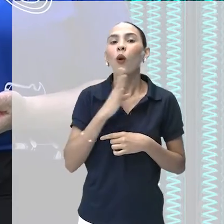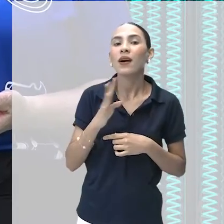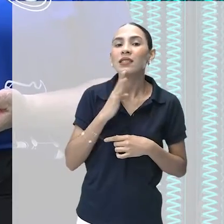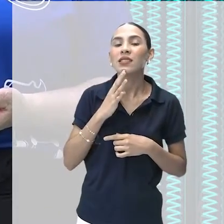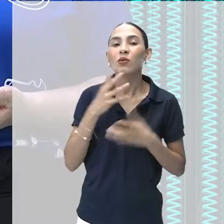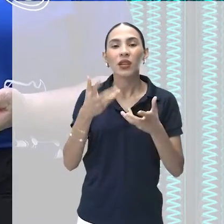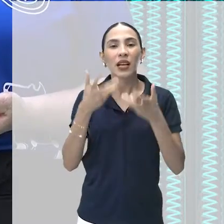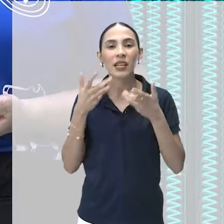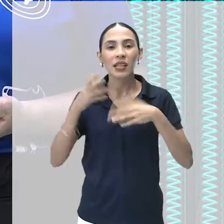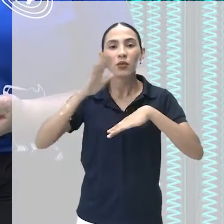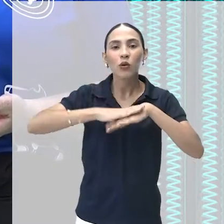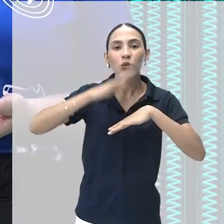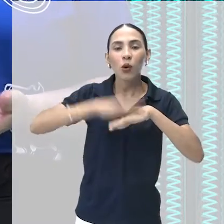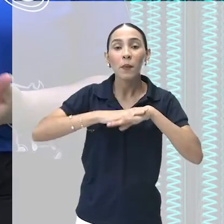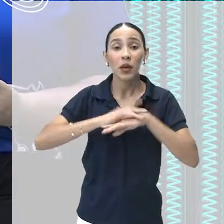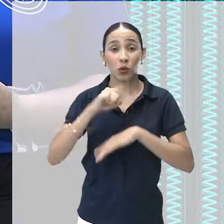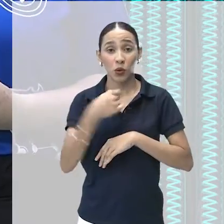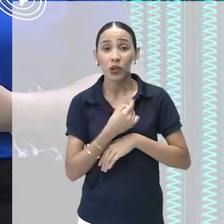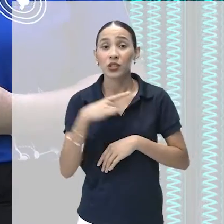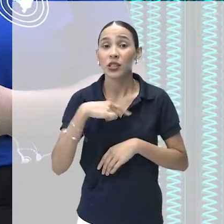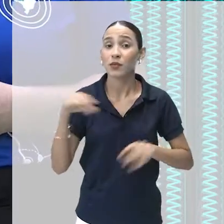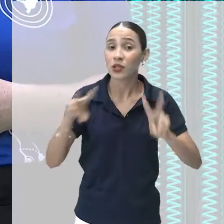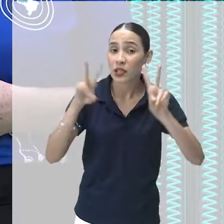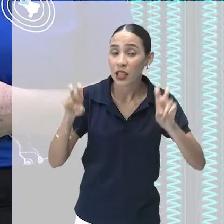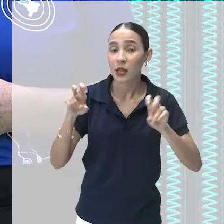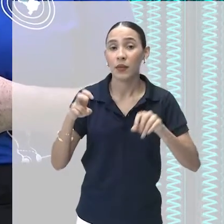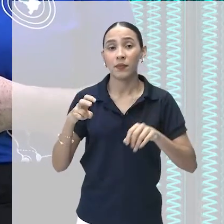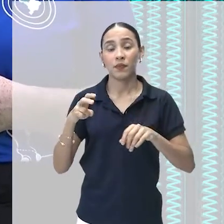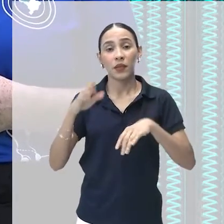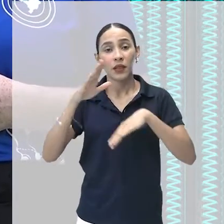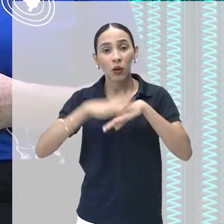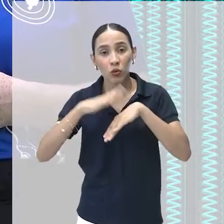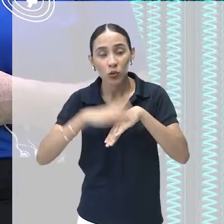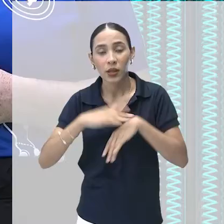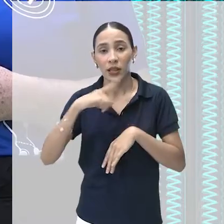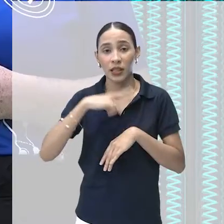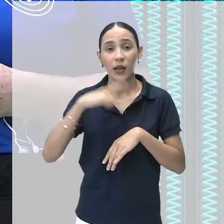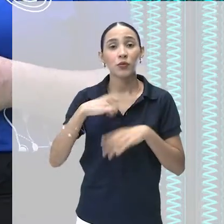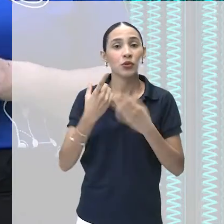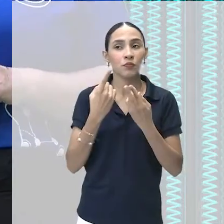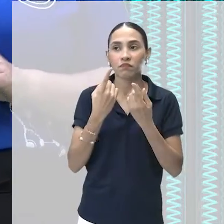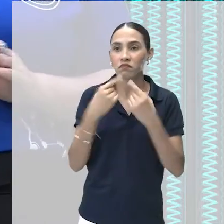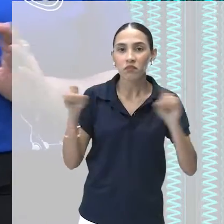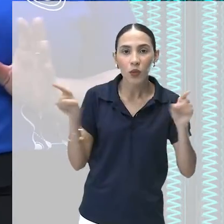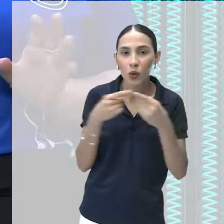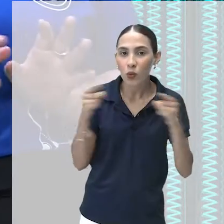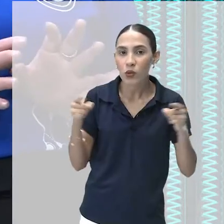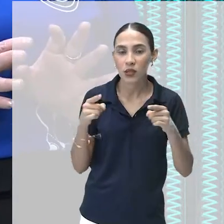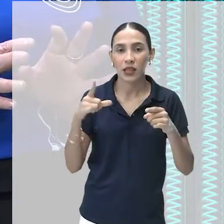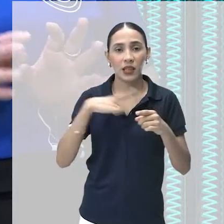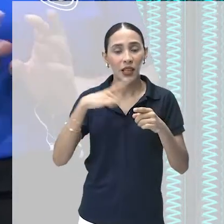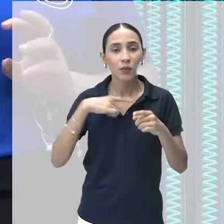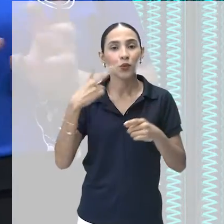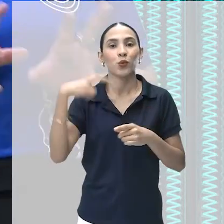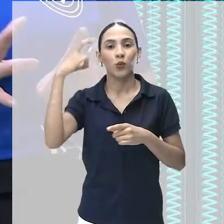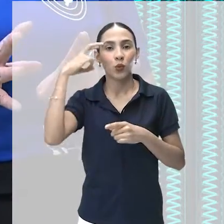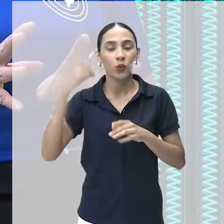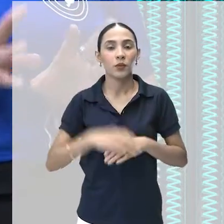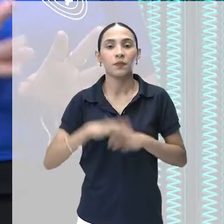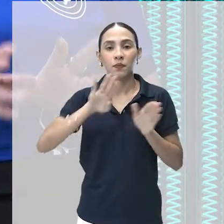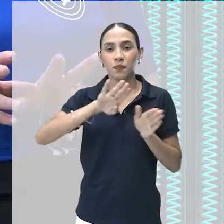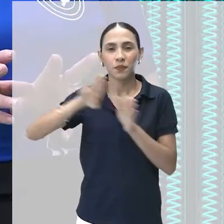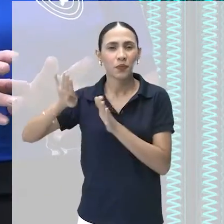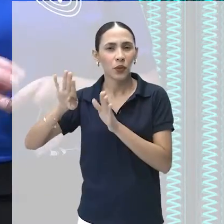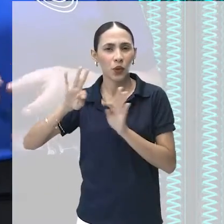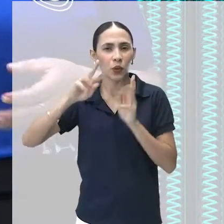temos tema, nós temos enredo para criar as nossas músicas também, certo? Deixando de lado um pouco,